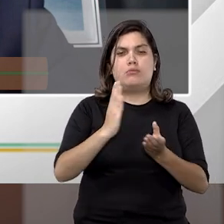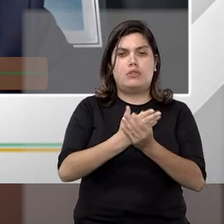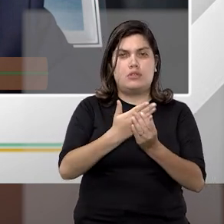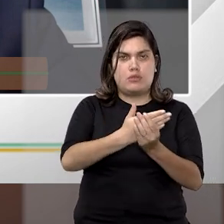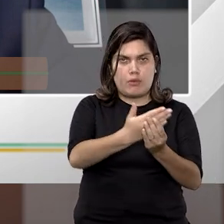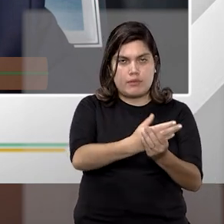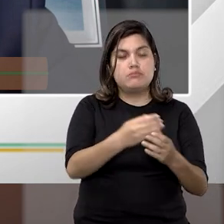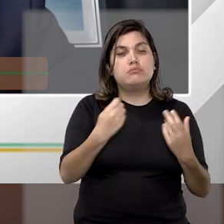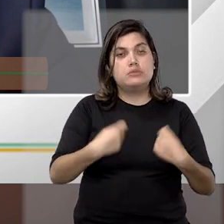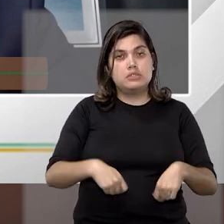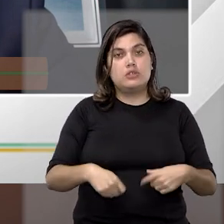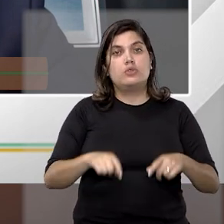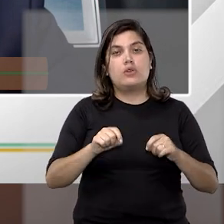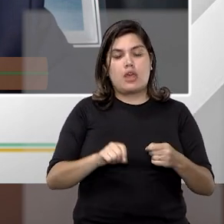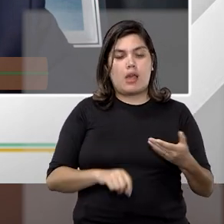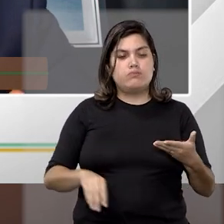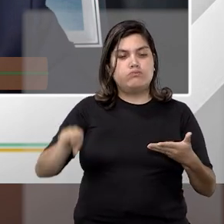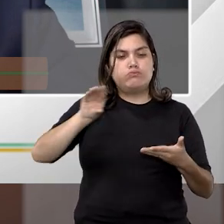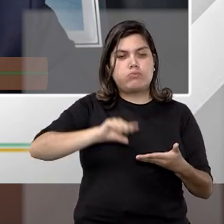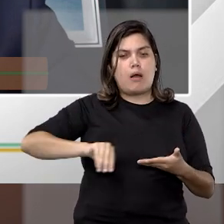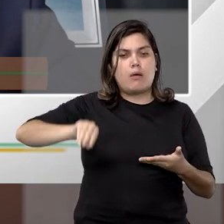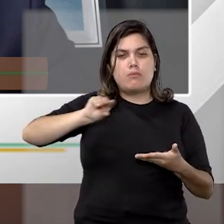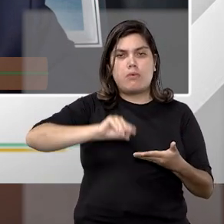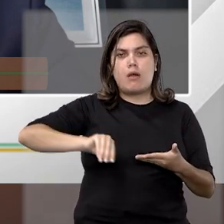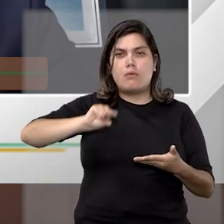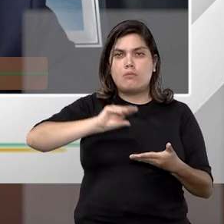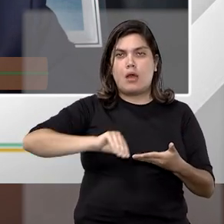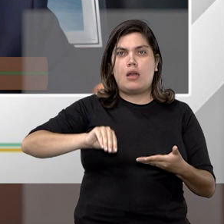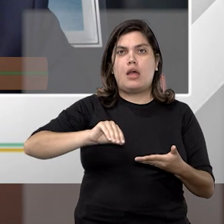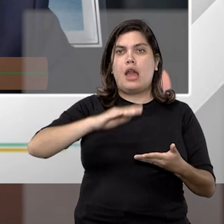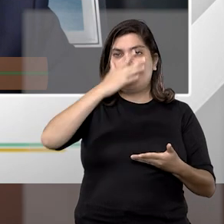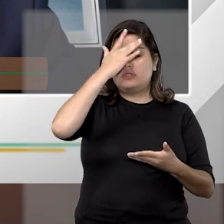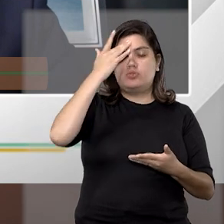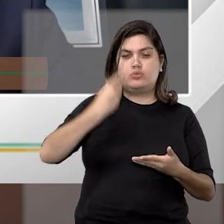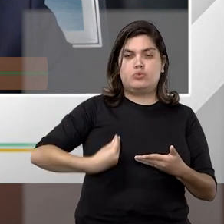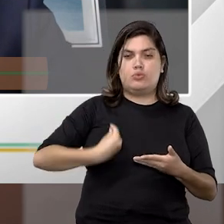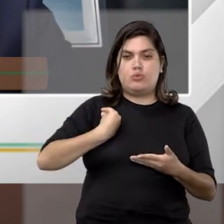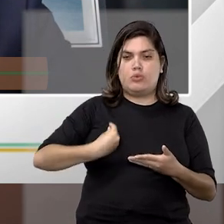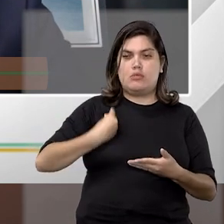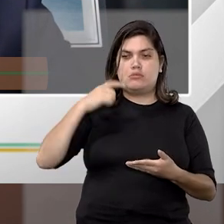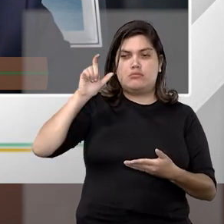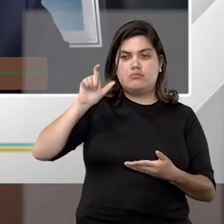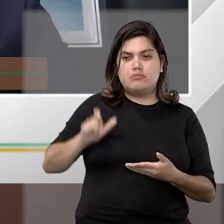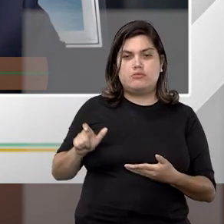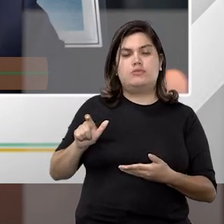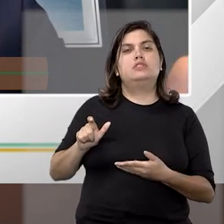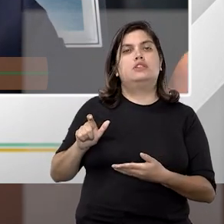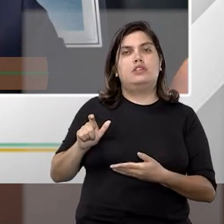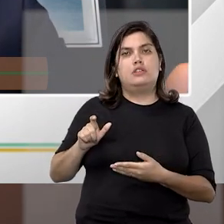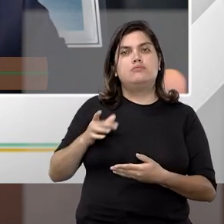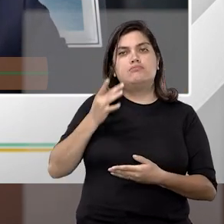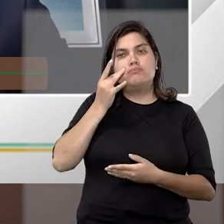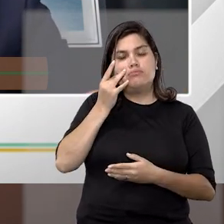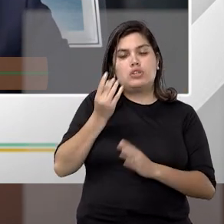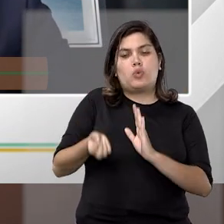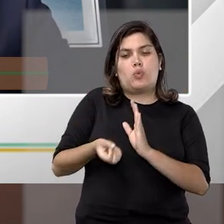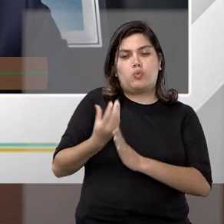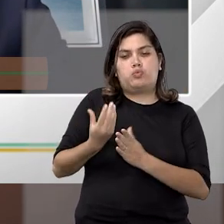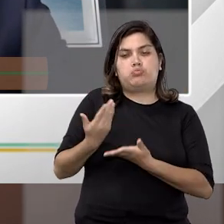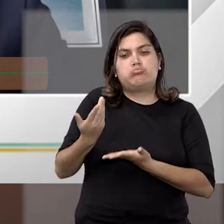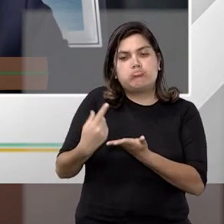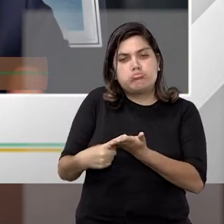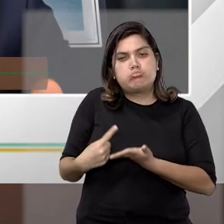atos processuais devem ser feitos oralmente ou seja as partes tem que estar presente as partes tem que